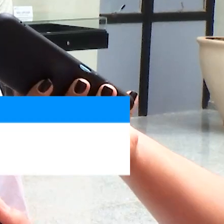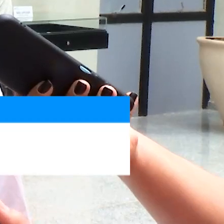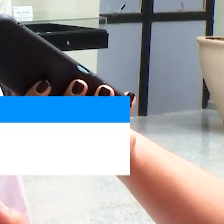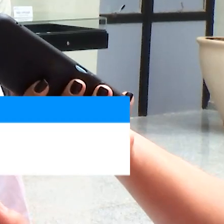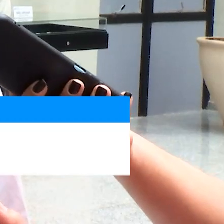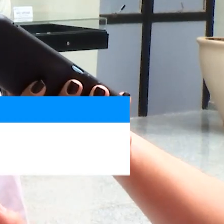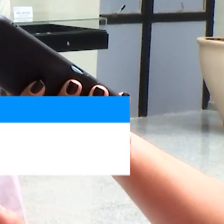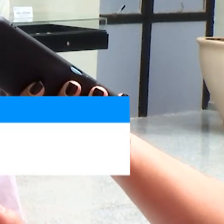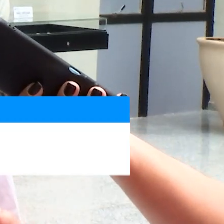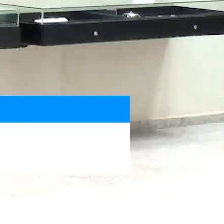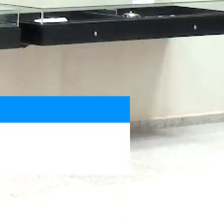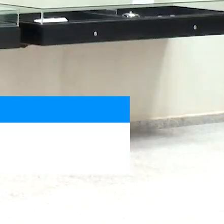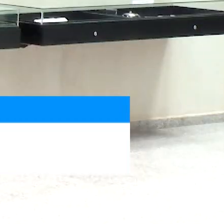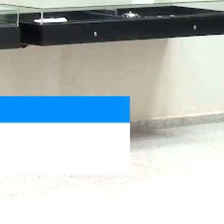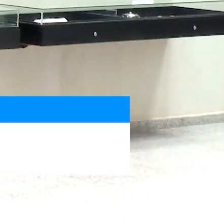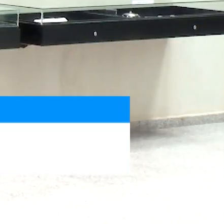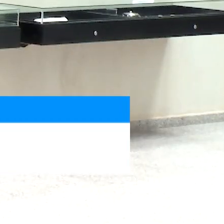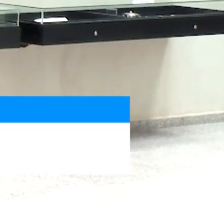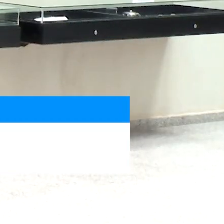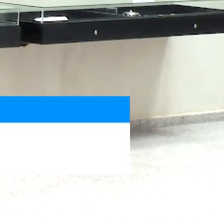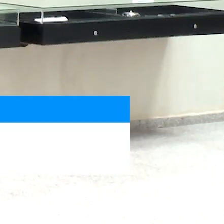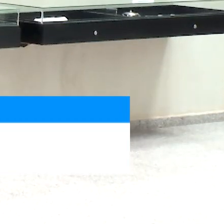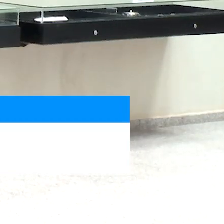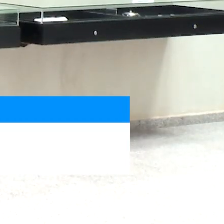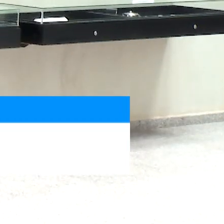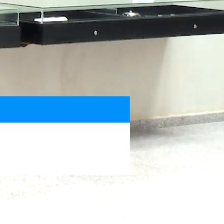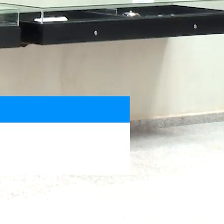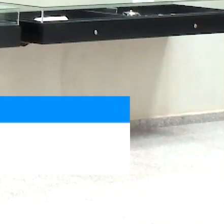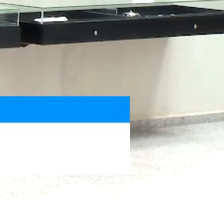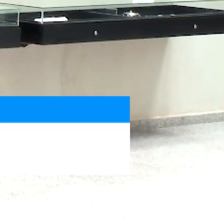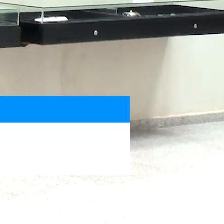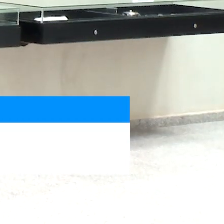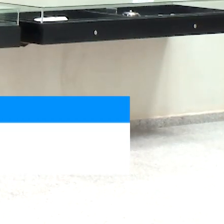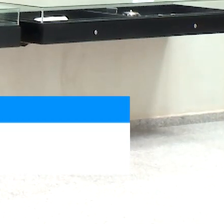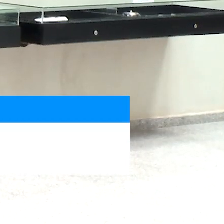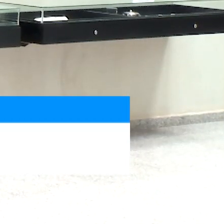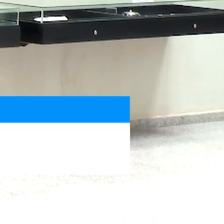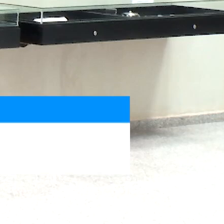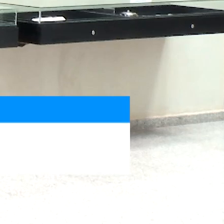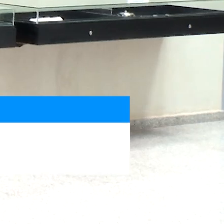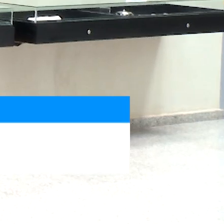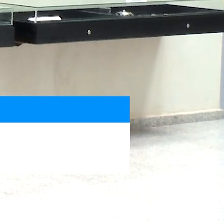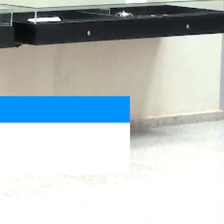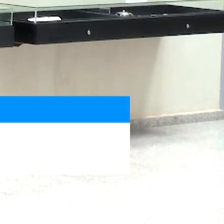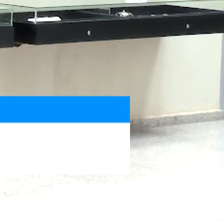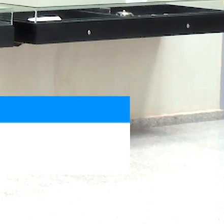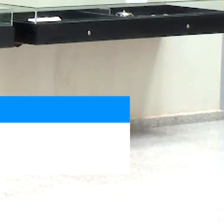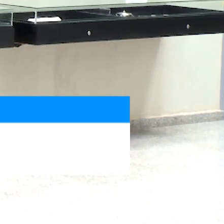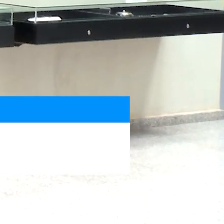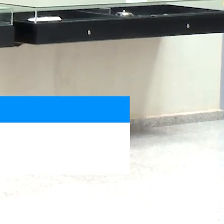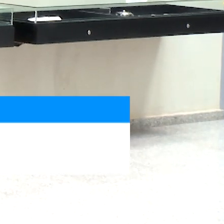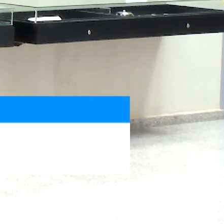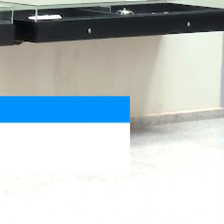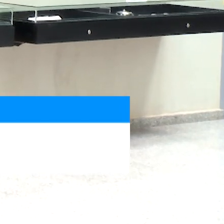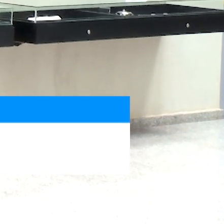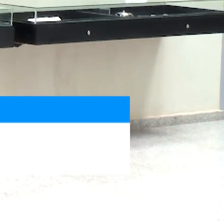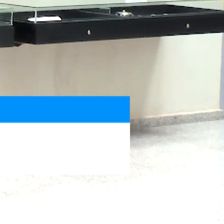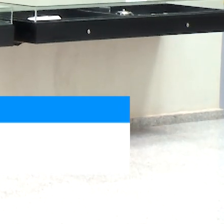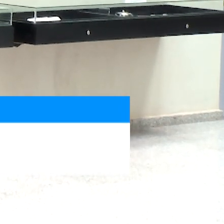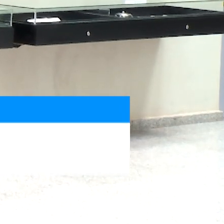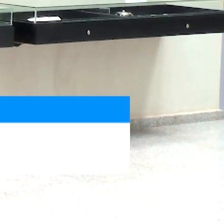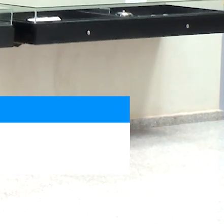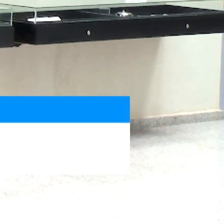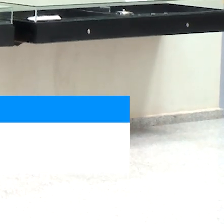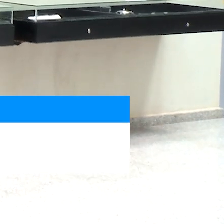nossas próprias conclusões. Eu quero ingressar também nessa carreira política, sabe? Futuramente eu penso em ingressar na carreira política